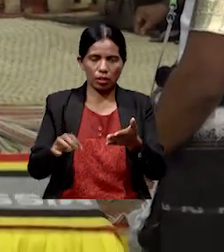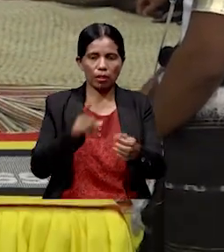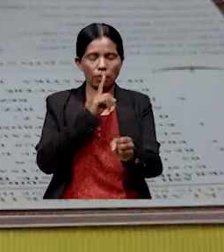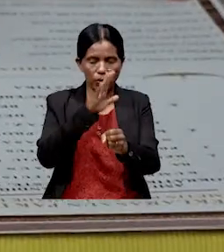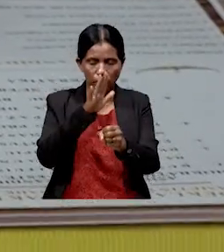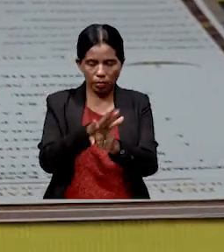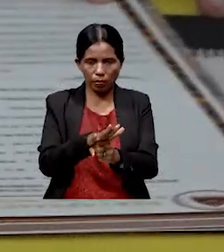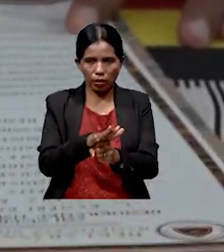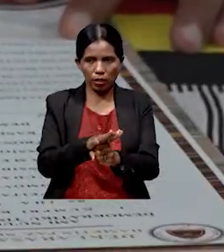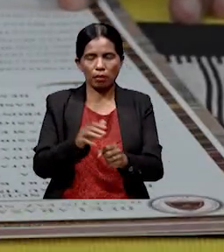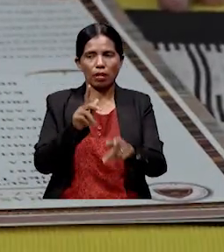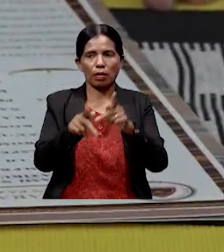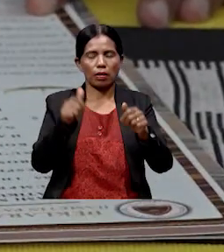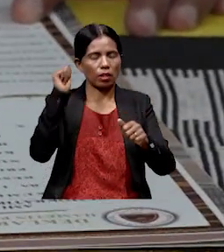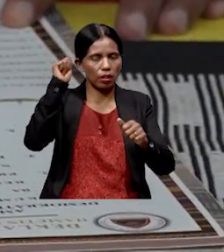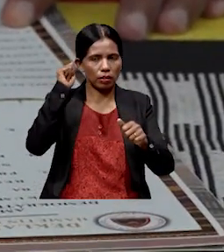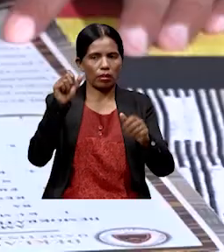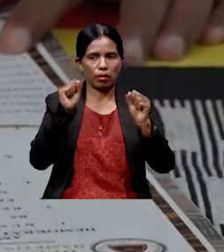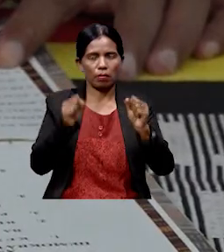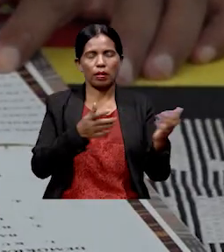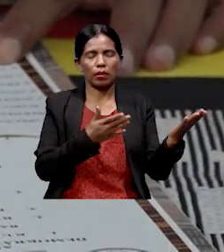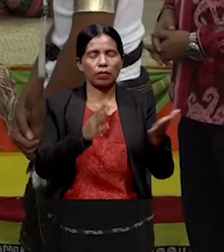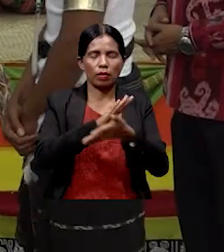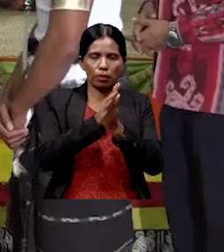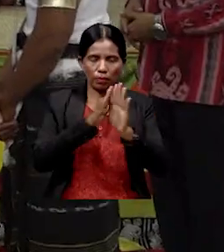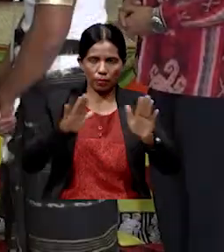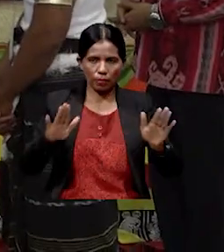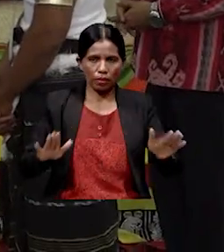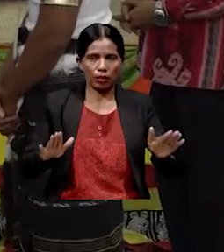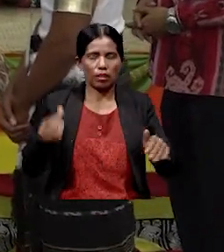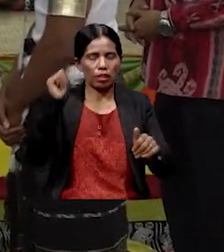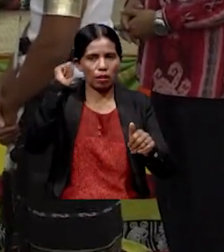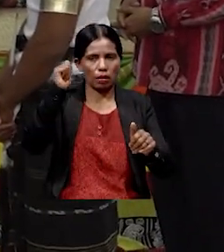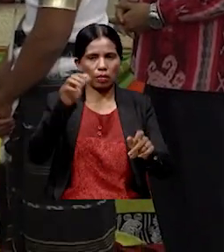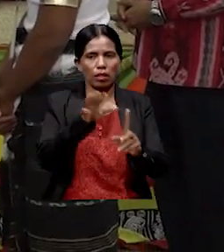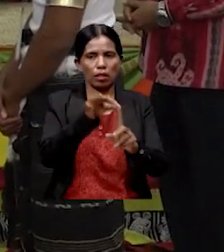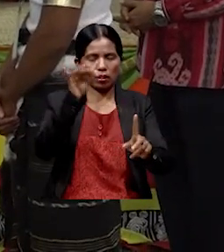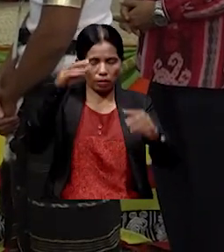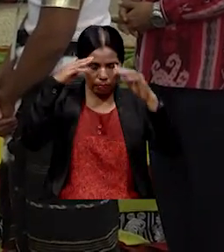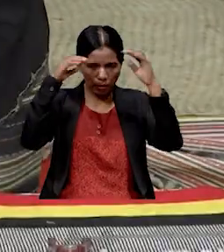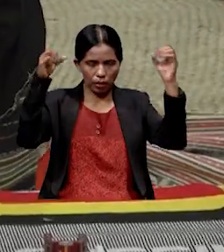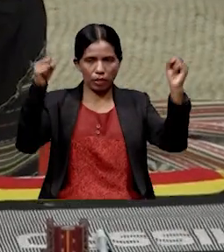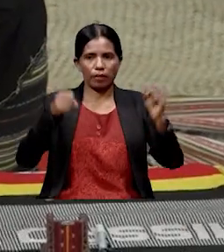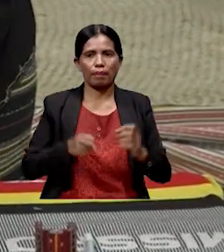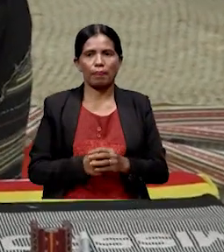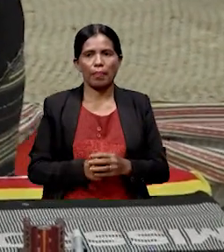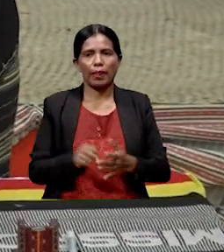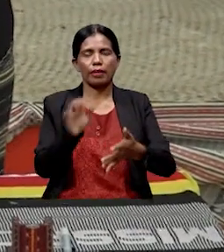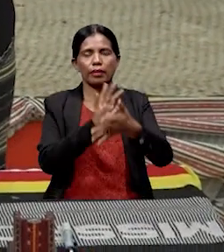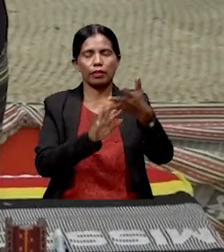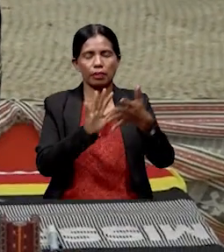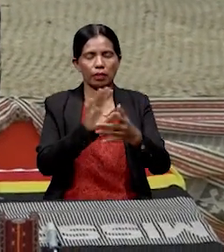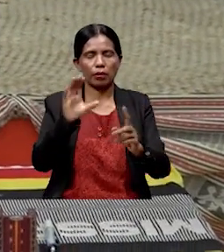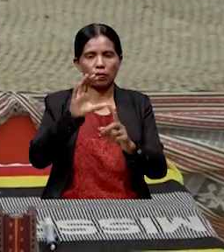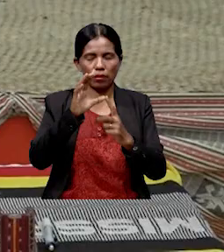da candidatura Sira, no ne Belelori Paz, na unidade e a campanha na eleição presidencial. E a cerimônia cultural